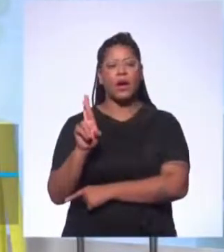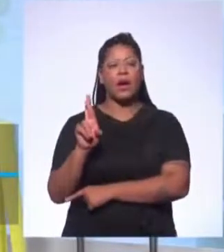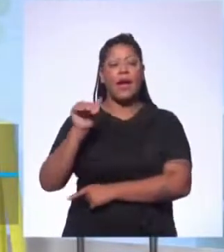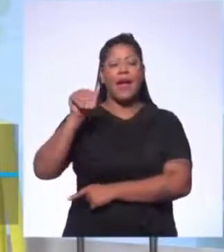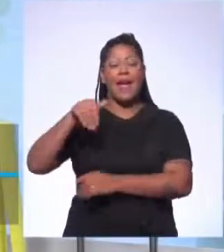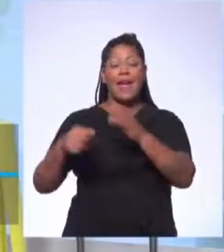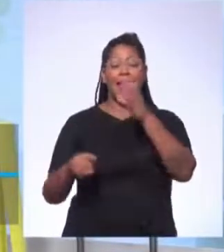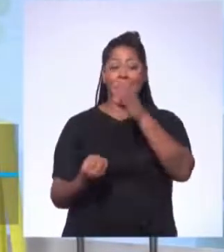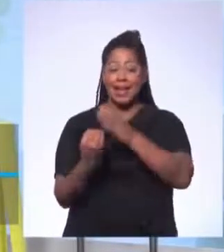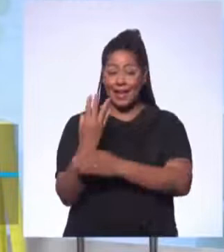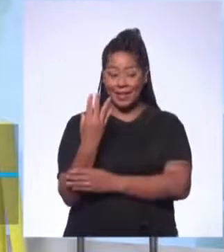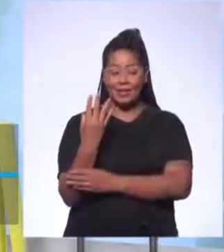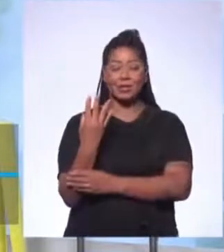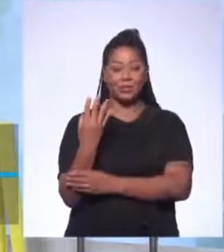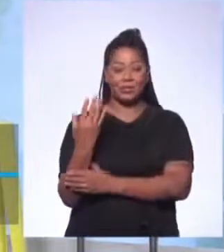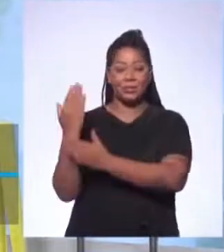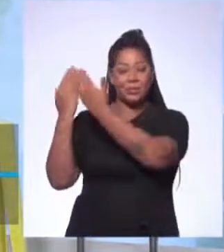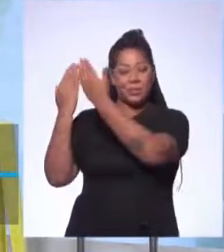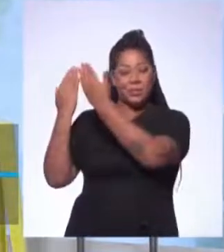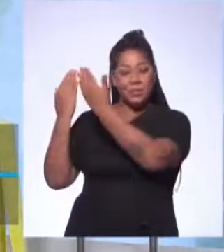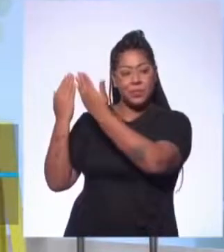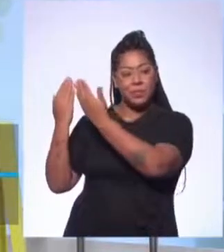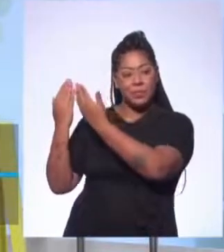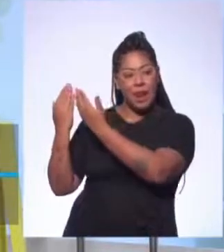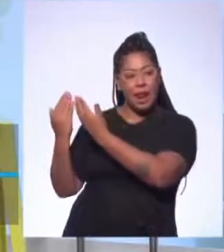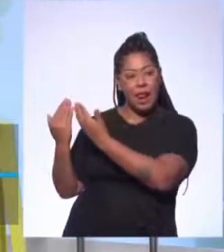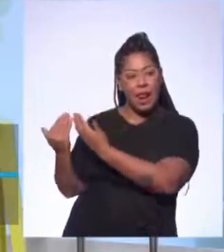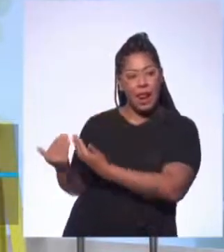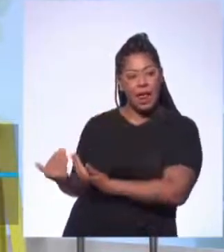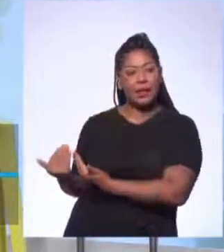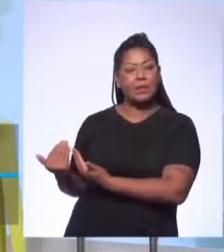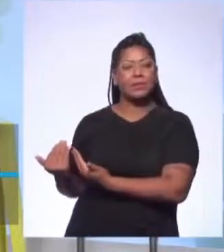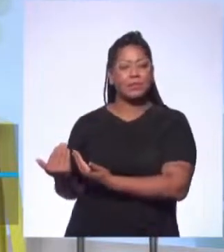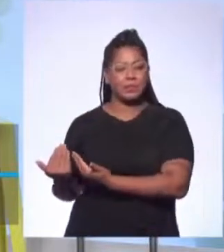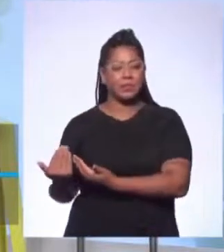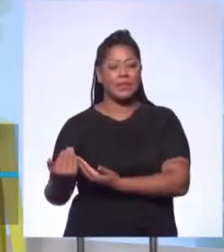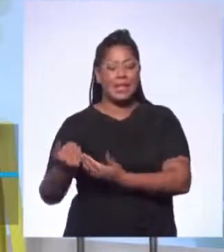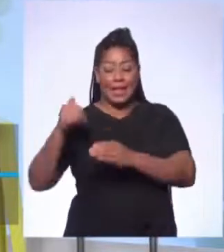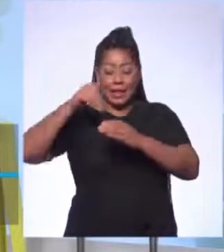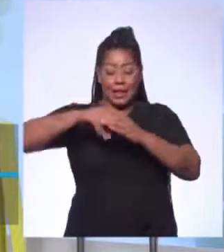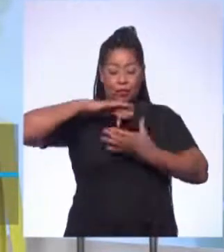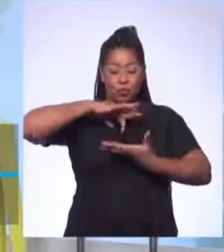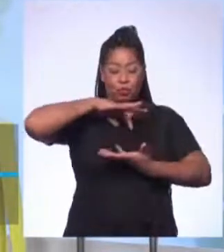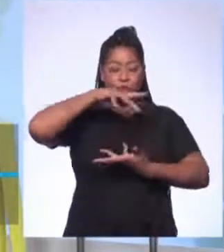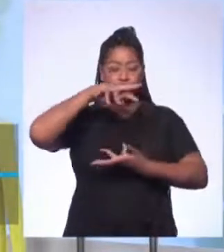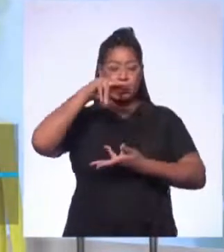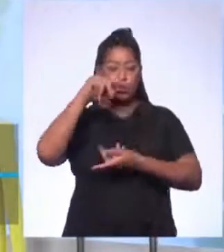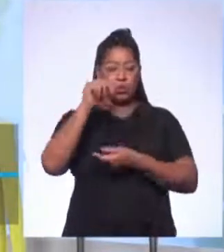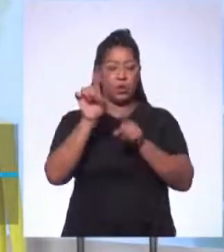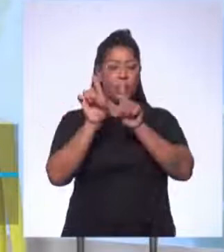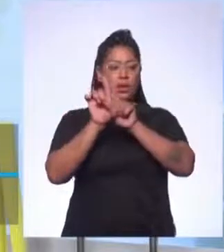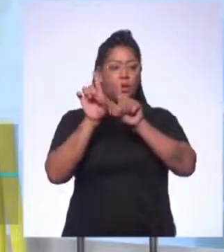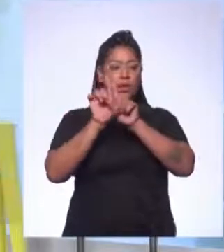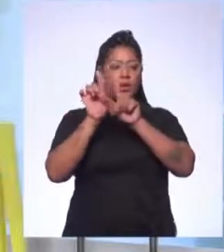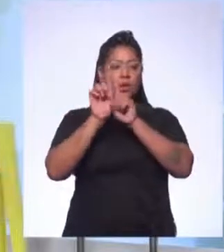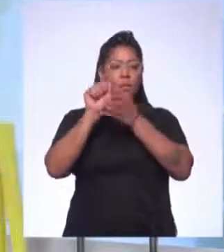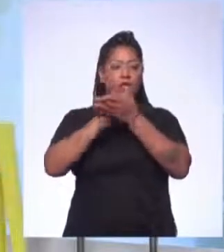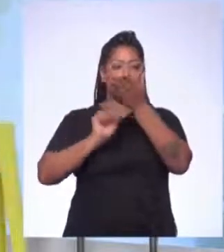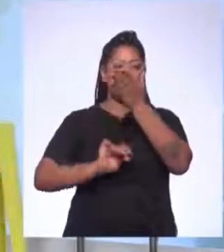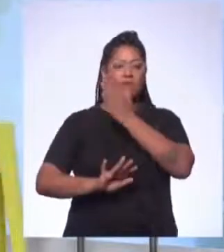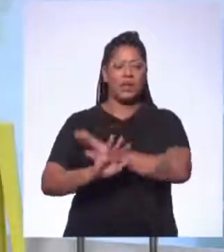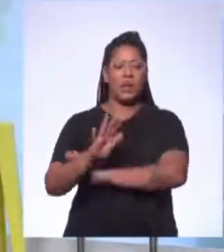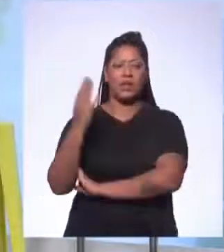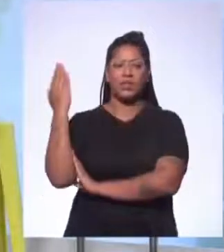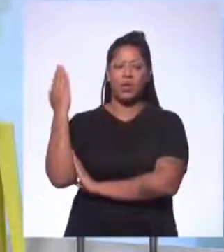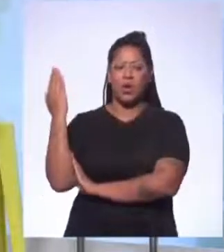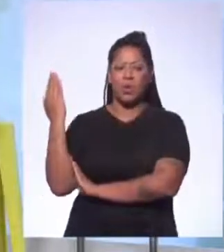formado pelos gases nobres que nós temos aí na nossa atmosfera. E aqui tem algumas sugestões de atividades